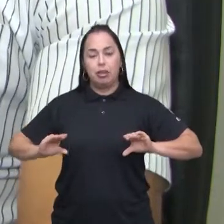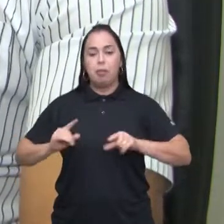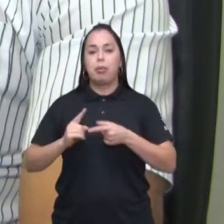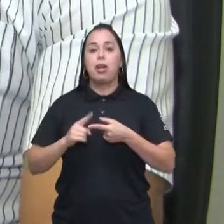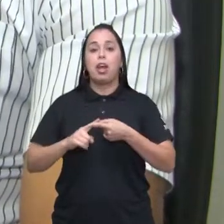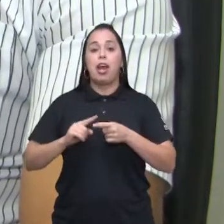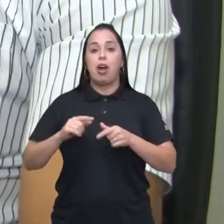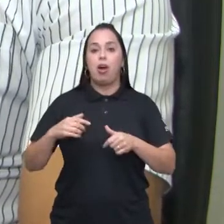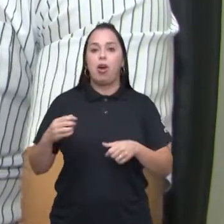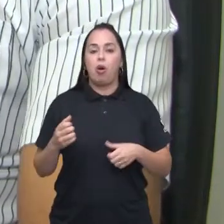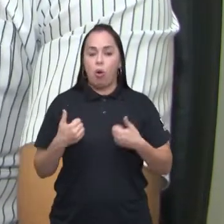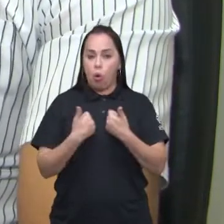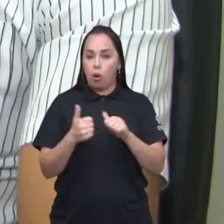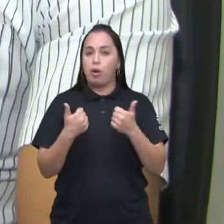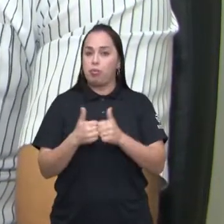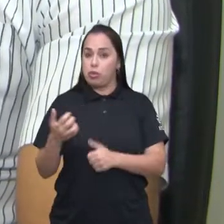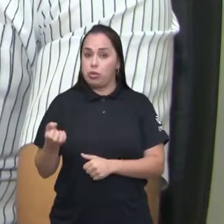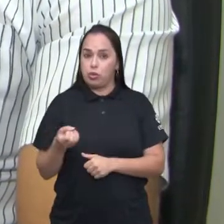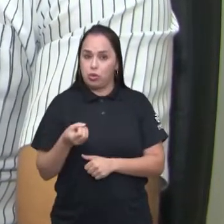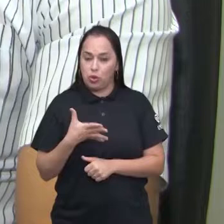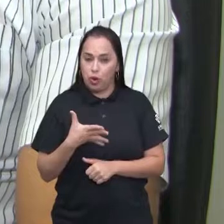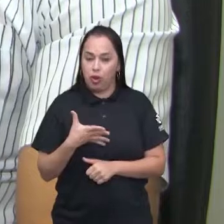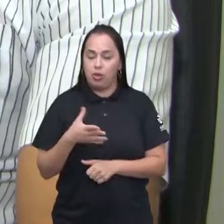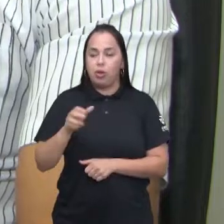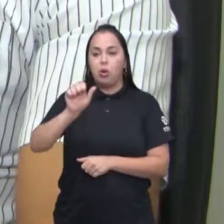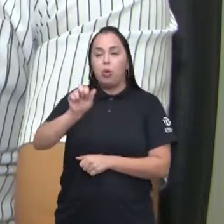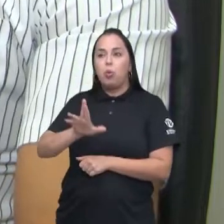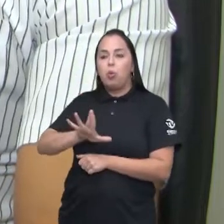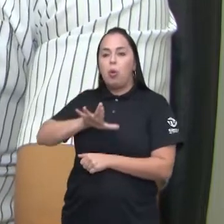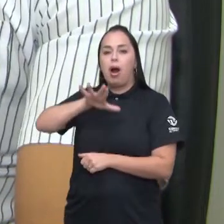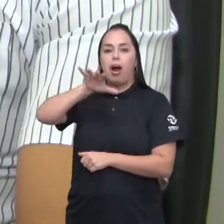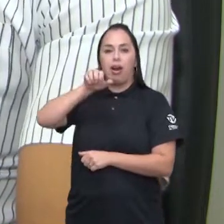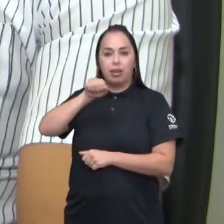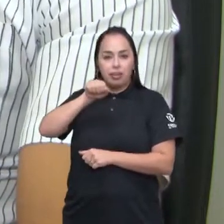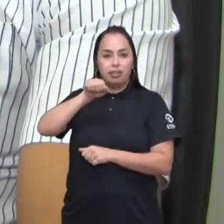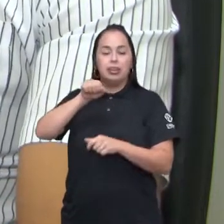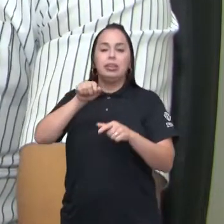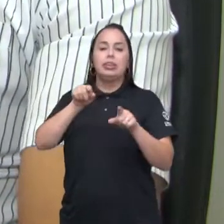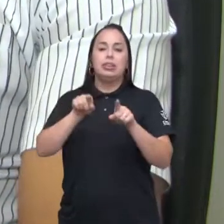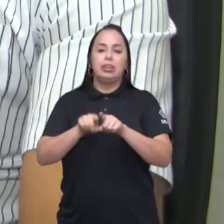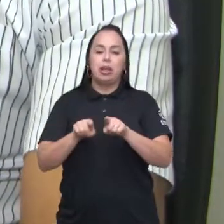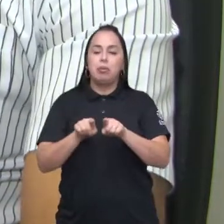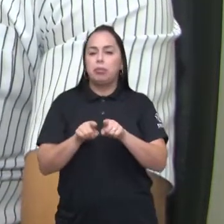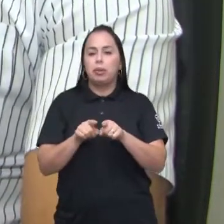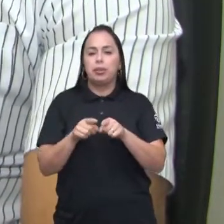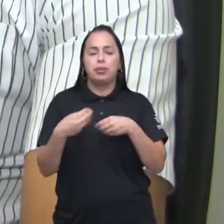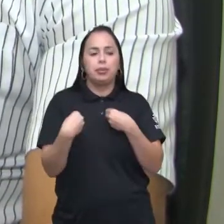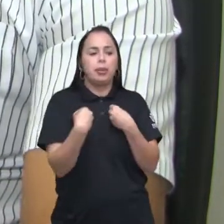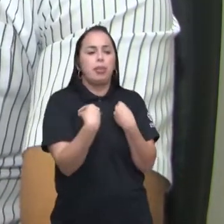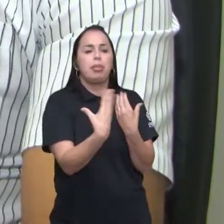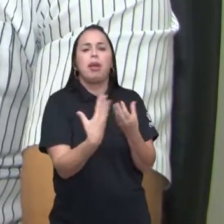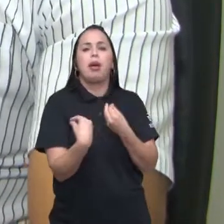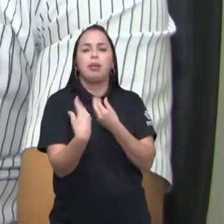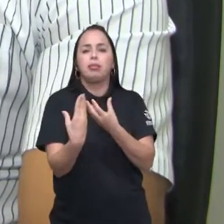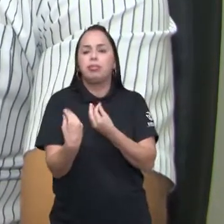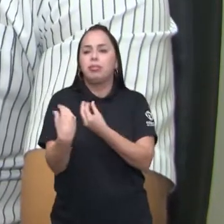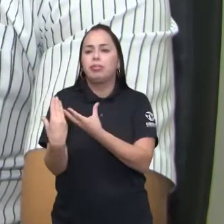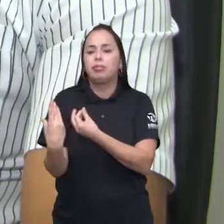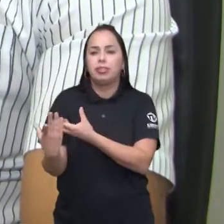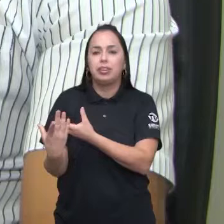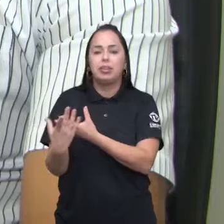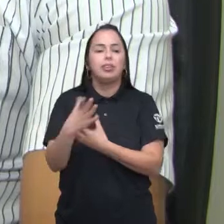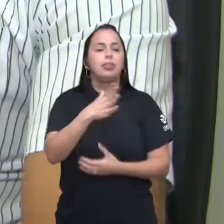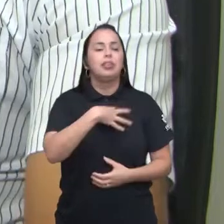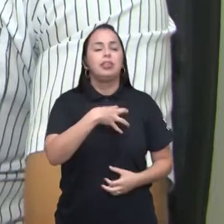né É porque serão ônibus novos com ar-condicionado é isso tudo